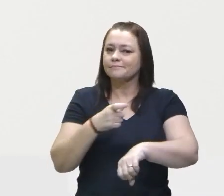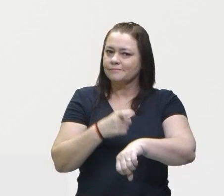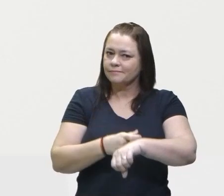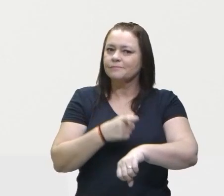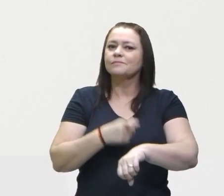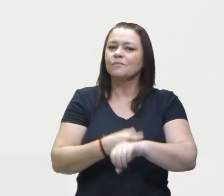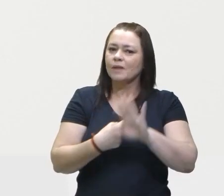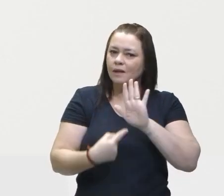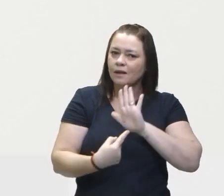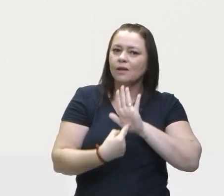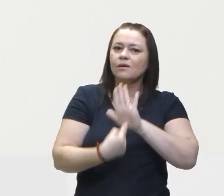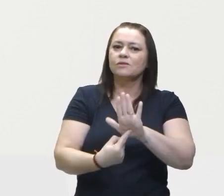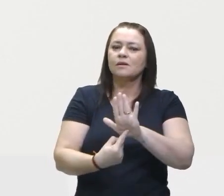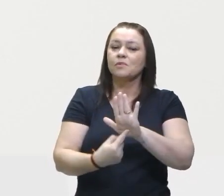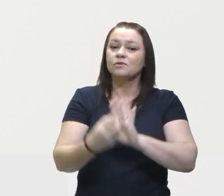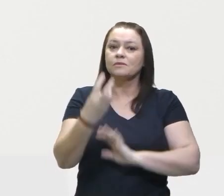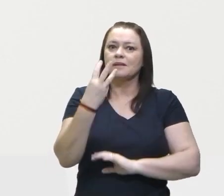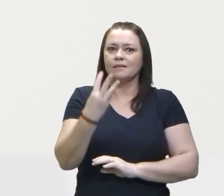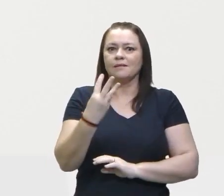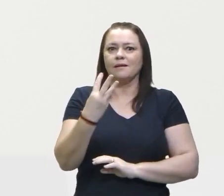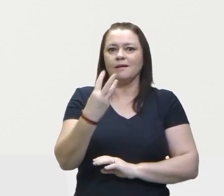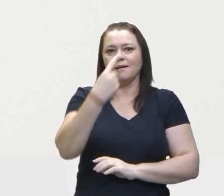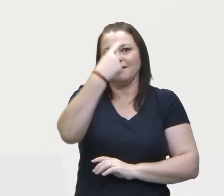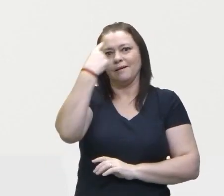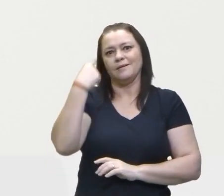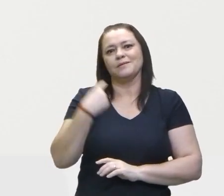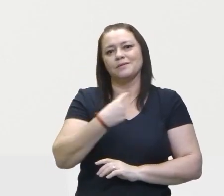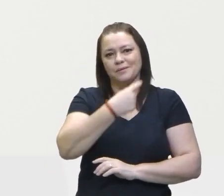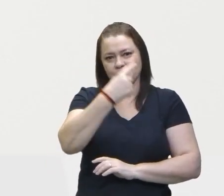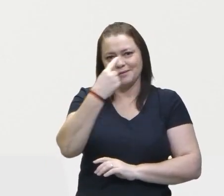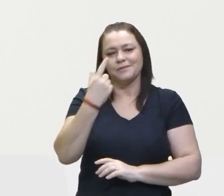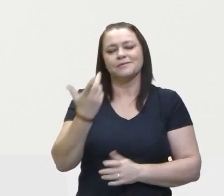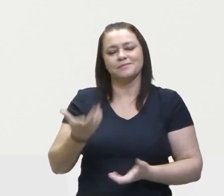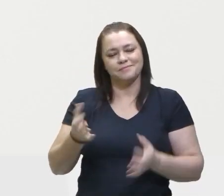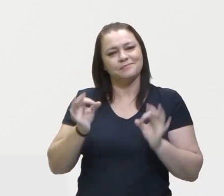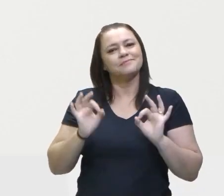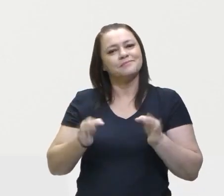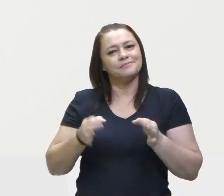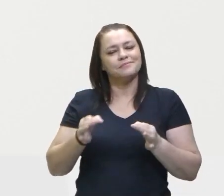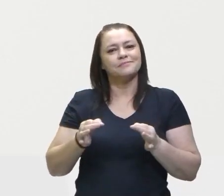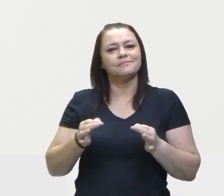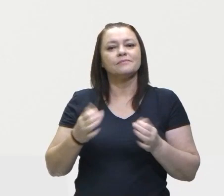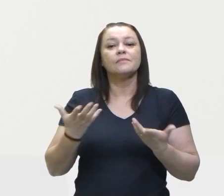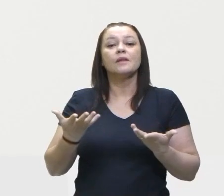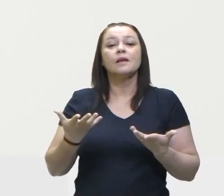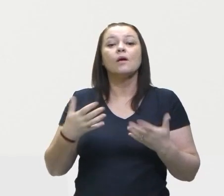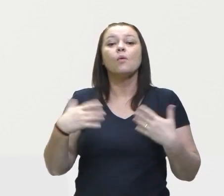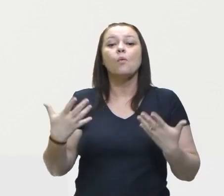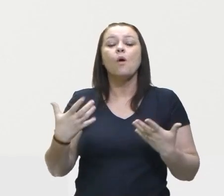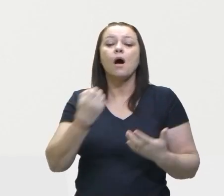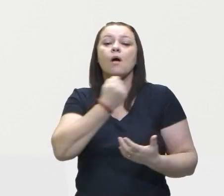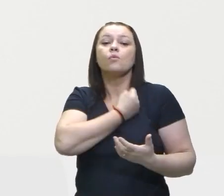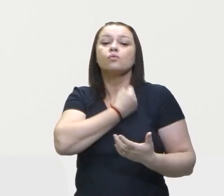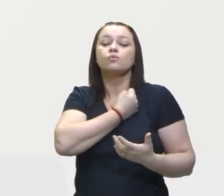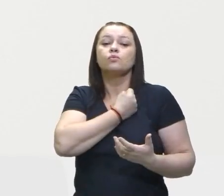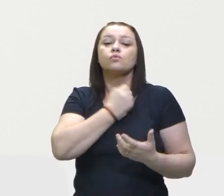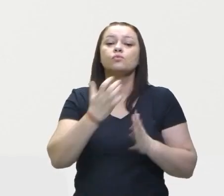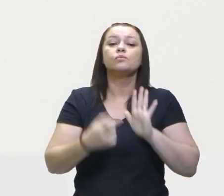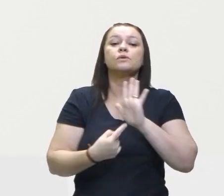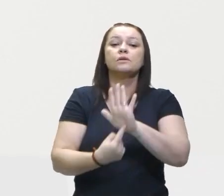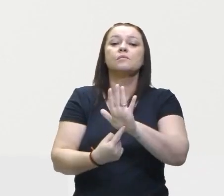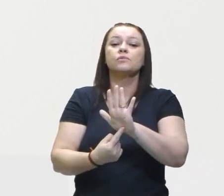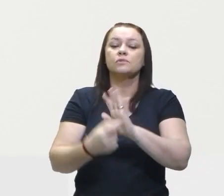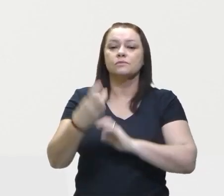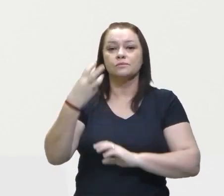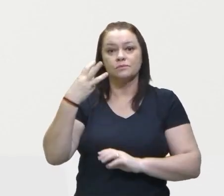está marcando 3 horas. E o ponteiro pequeno está apontando para o número 3. Por quê?